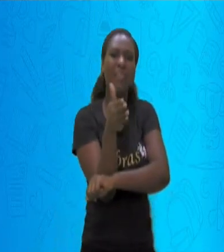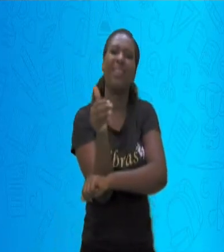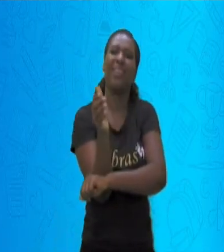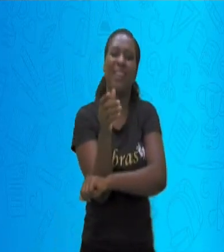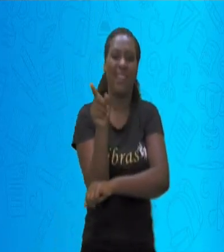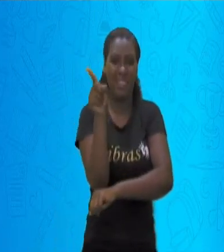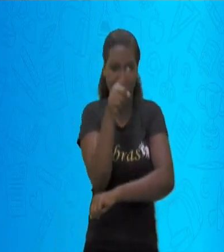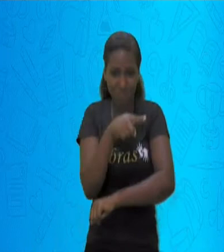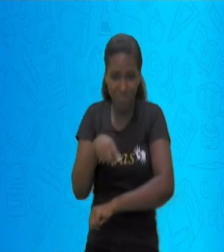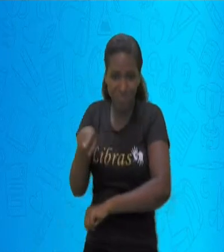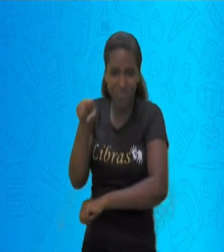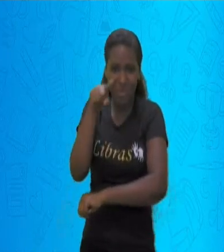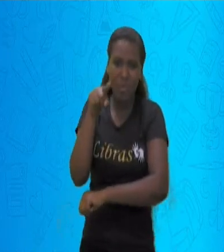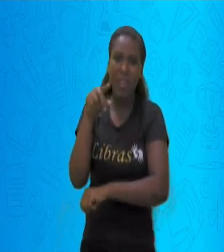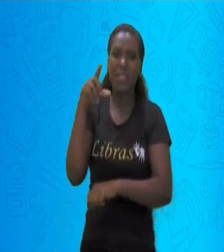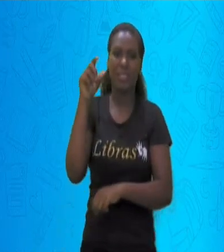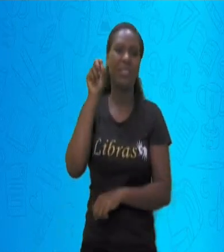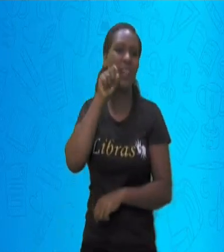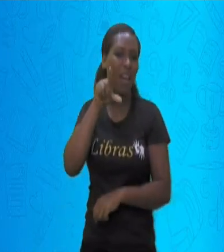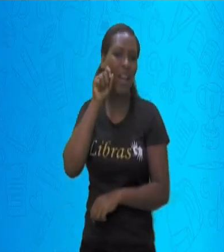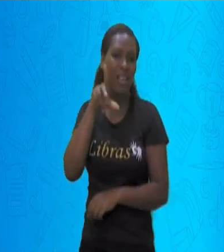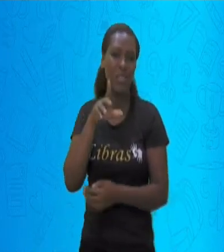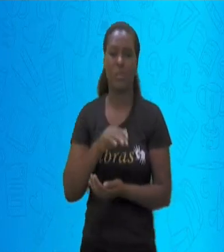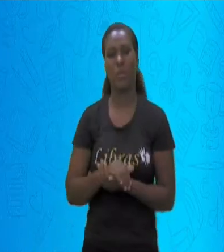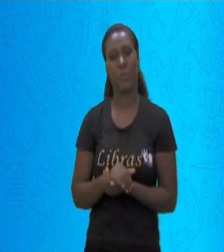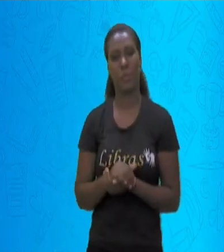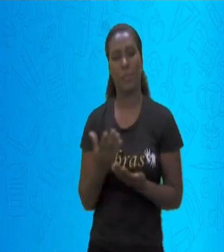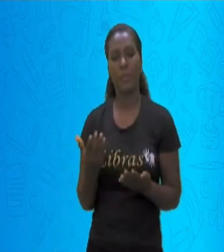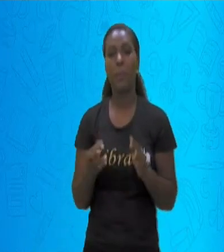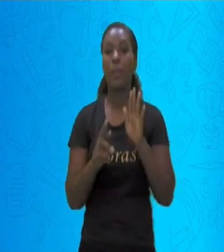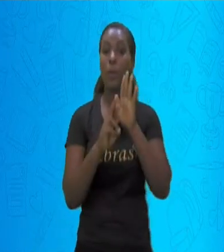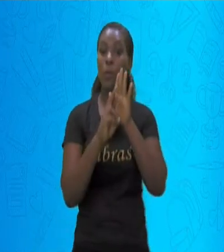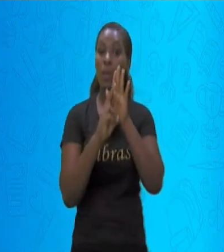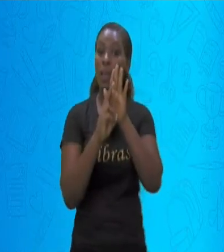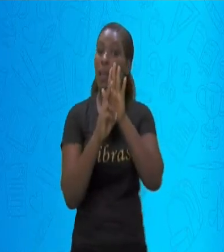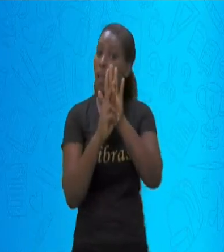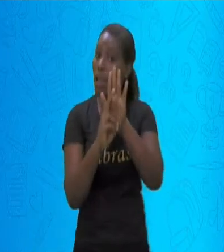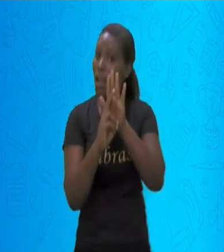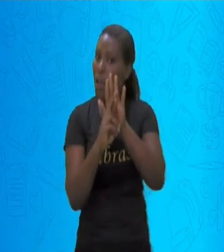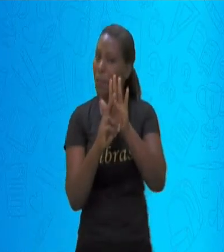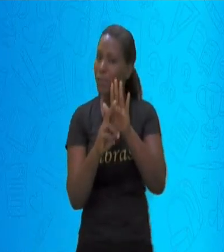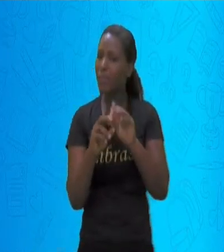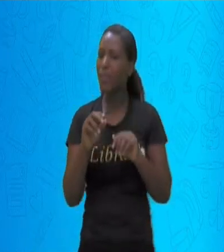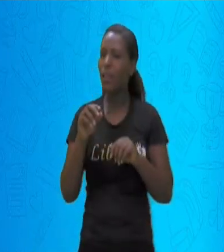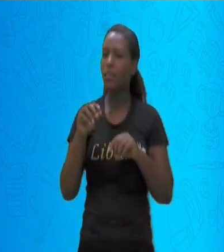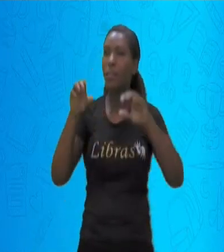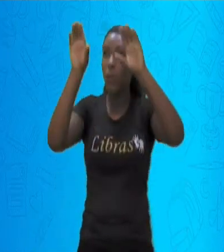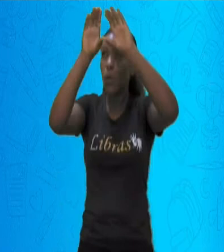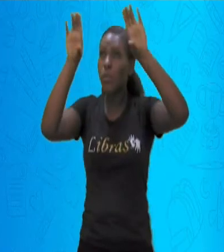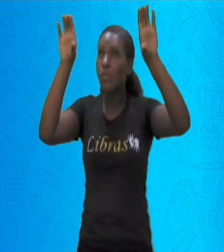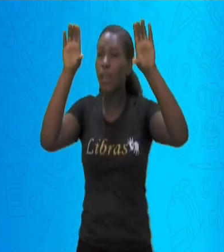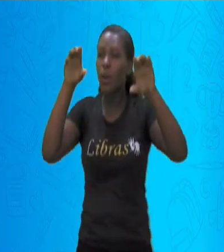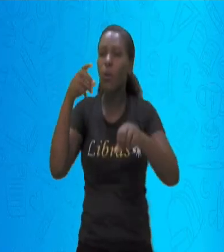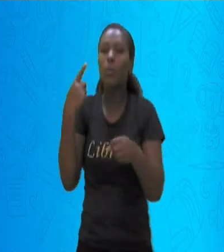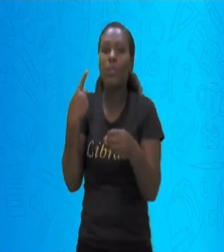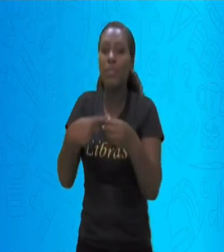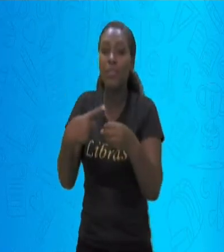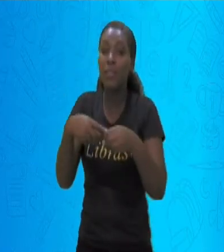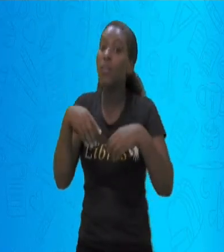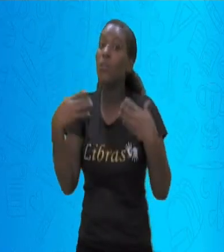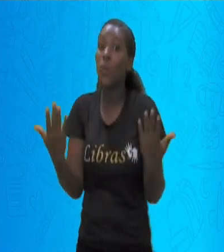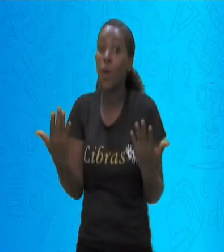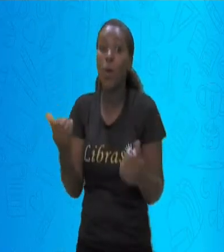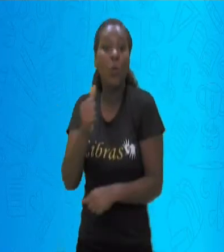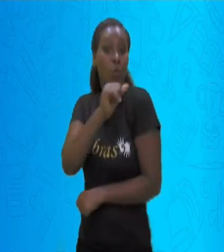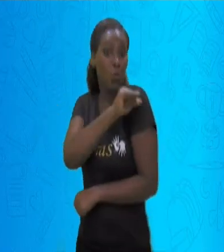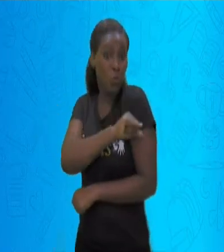a imagem representada é o céu na cidade do Rio de Janeiro, às 8h30